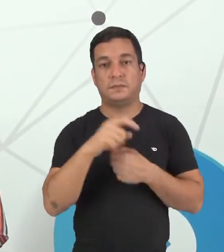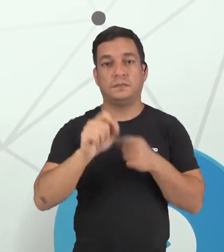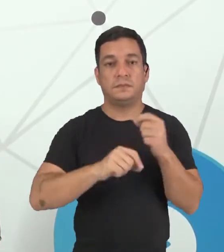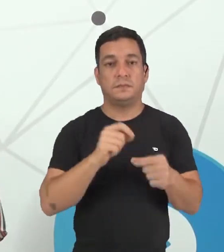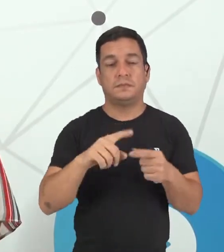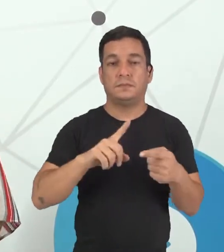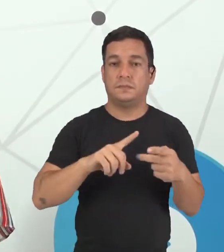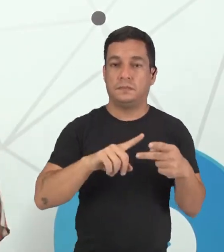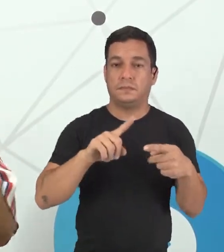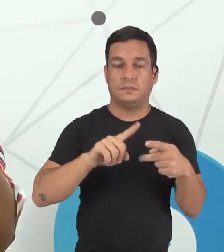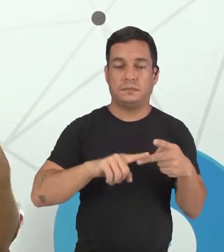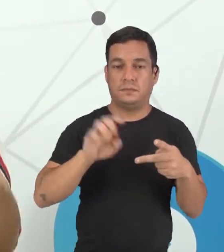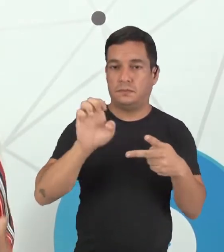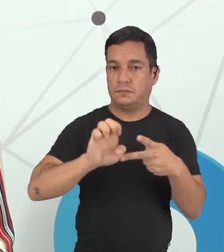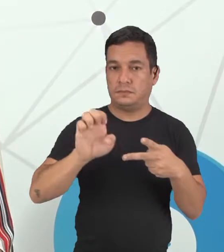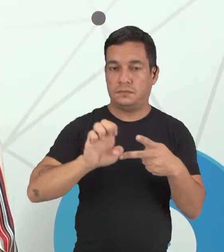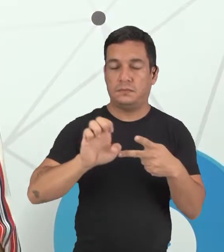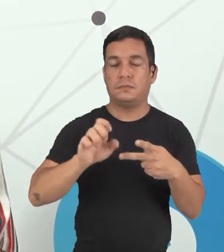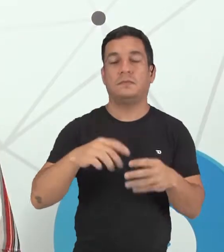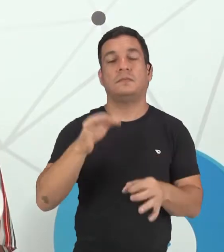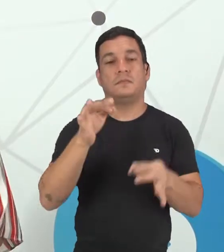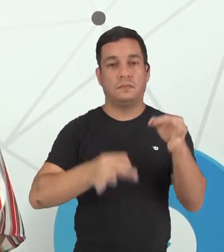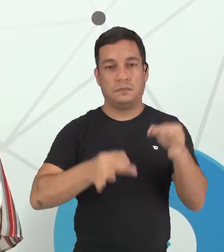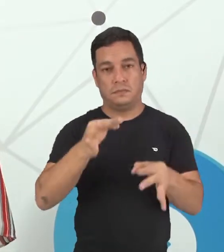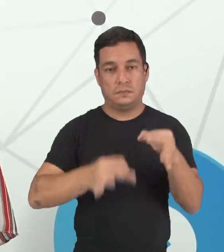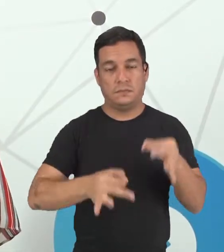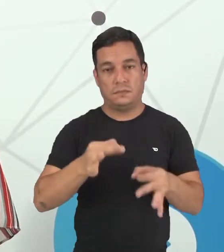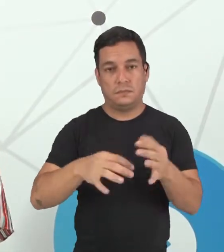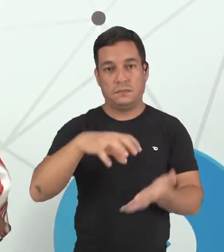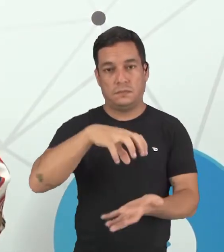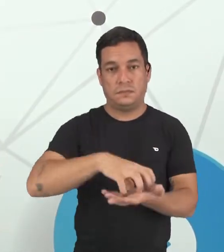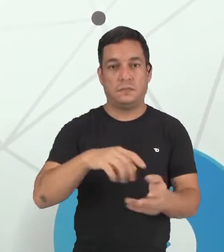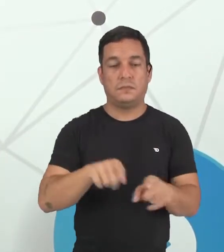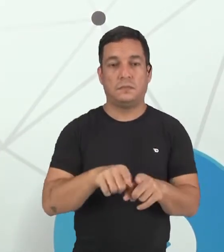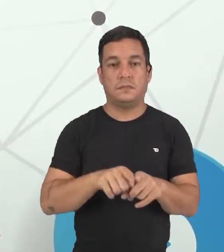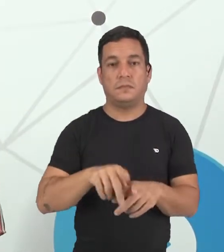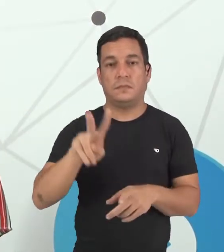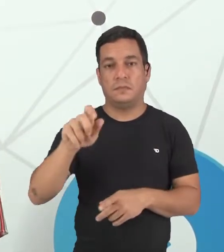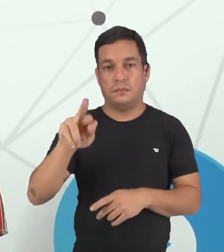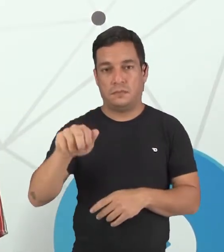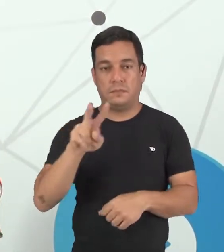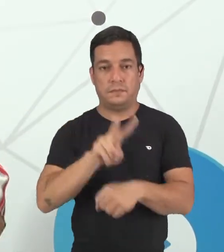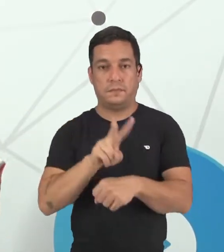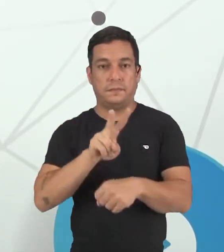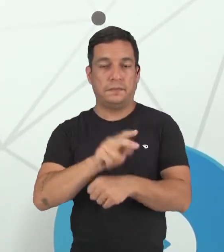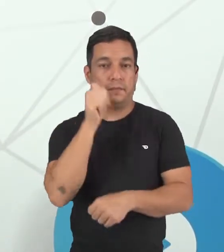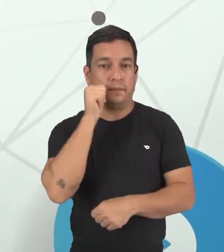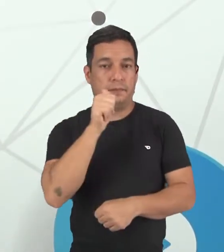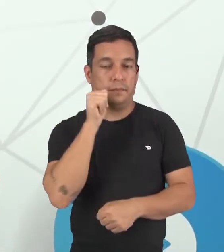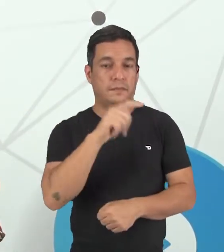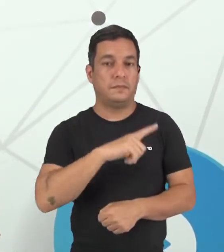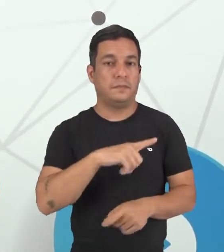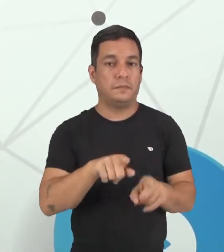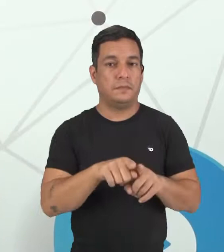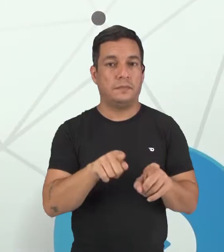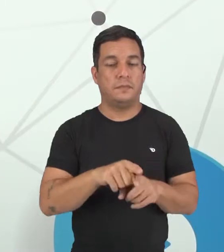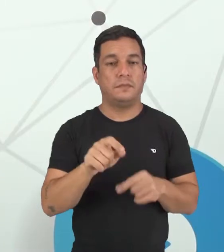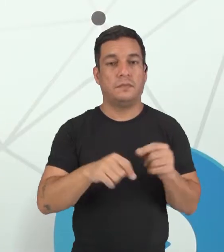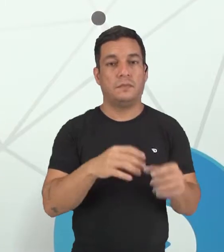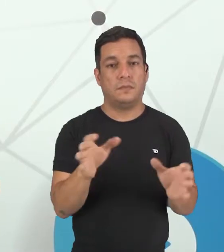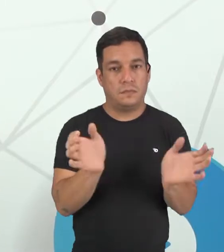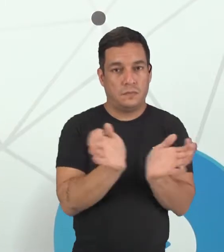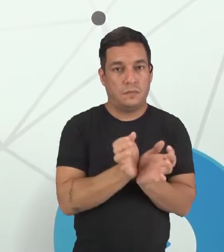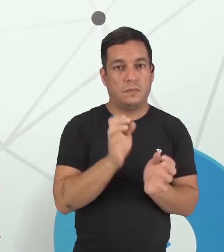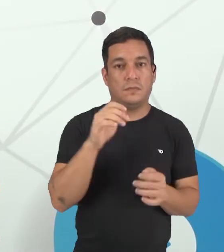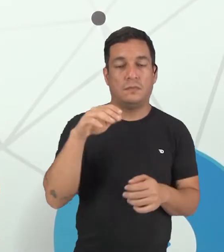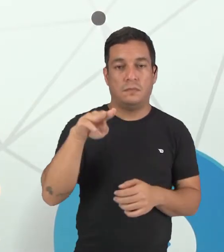entre o Executivo, o Tribunal de Justiça e a Vara de Proteção à Mulher. E nós temos também a Patrulha Maria da